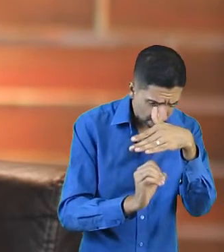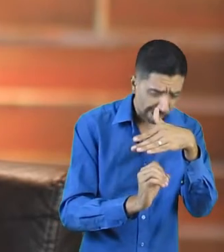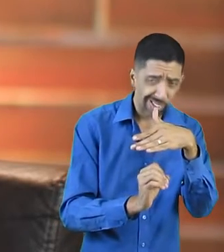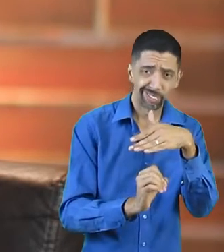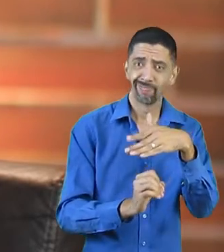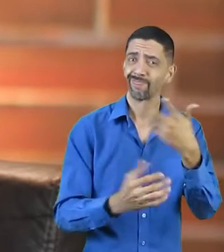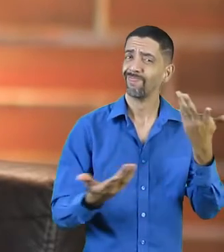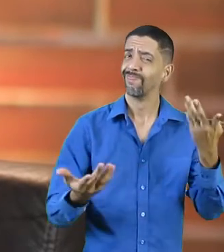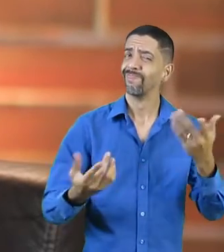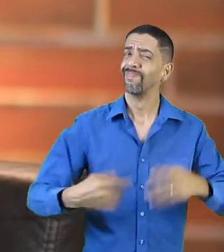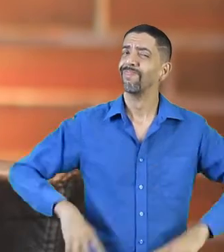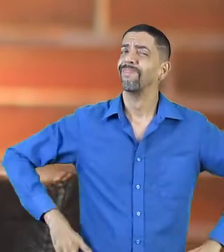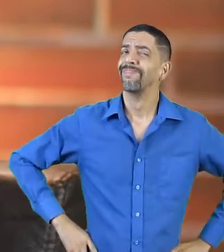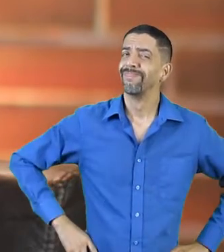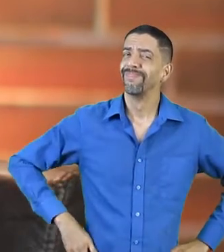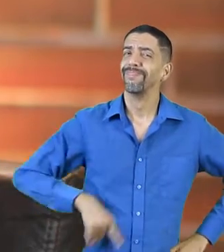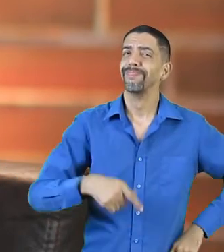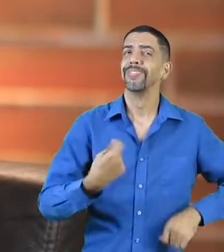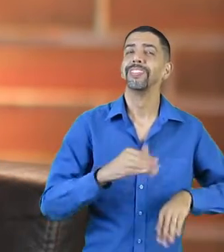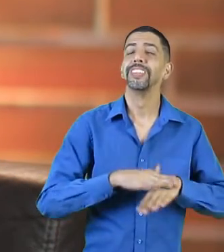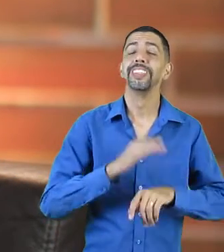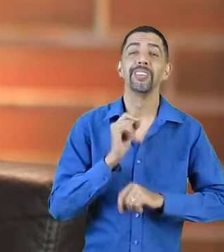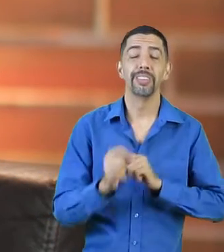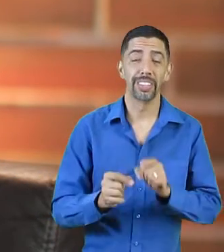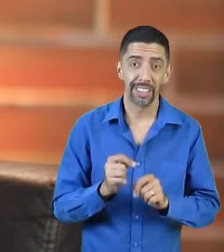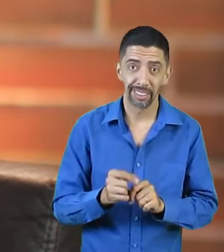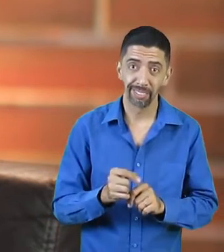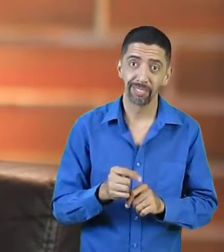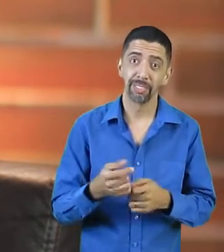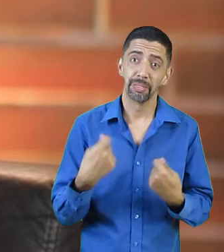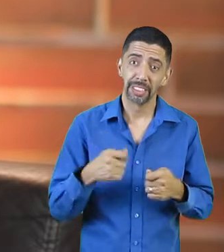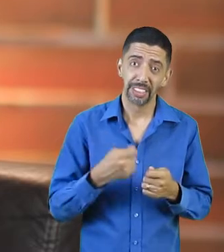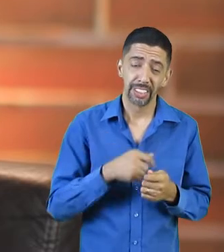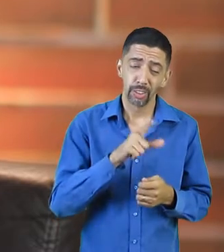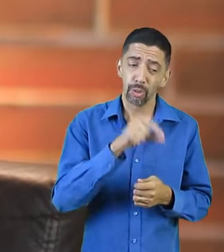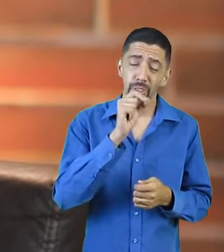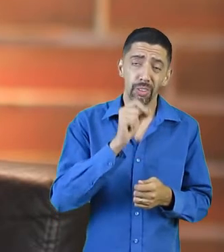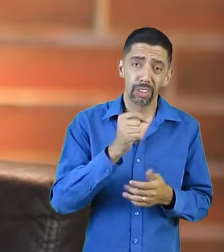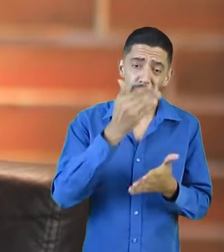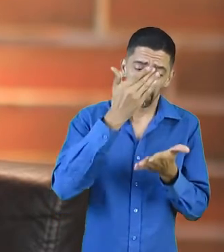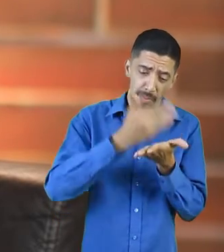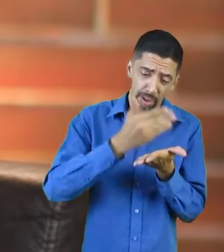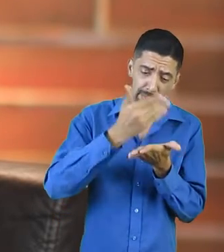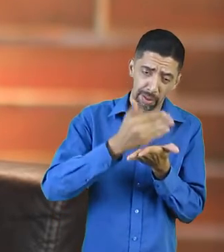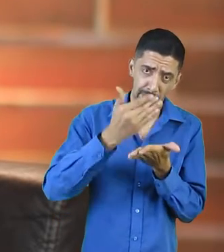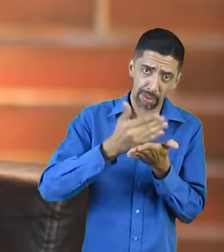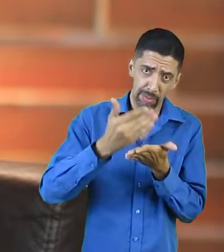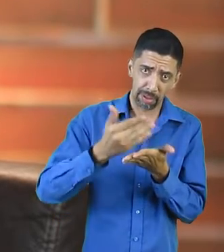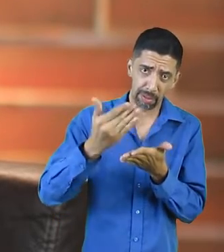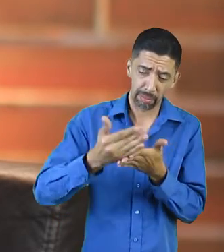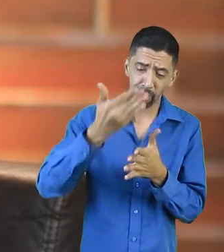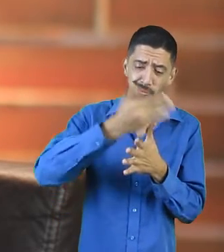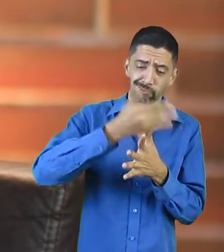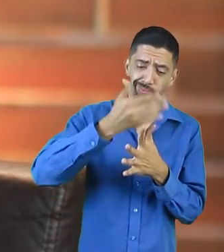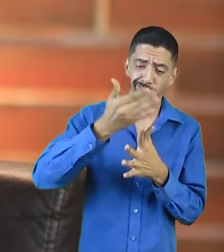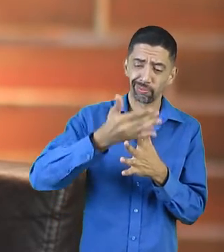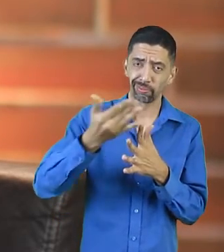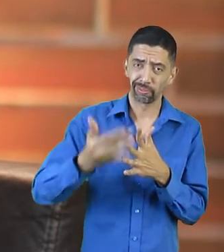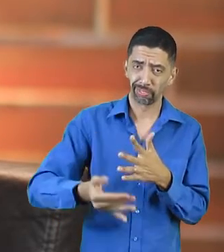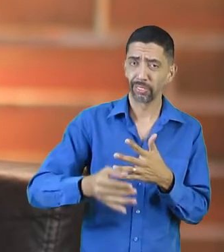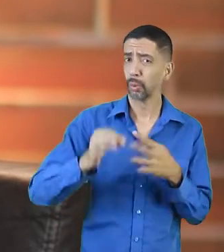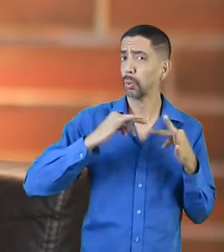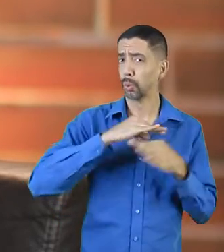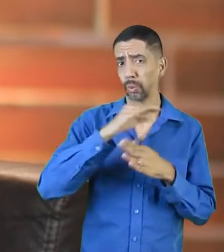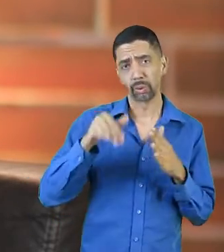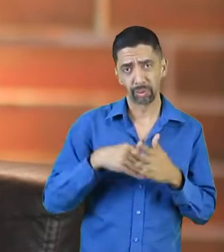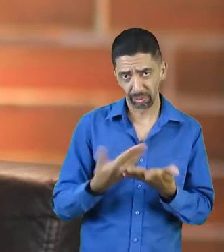lhe restará nenhuma outra alternativa que não seja de você pagar parcelado o IPVA, o IPTU e